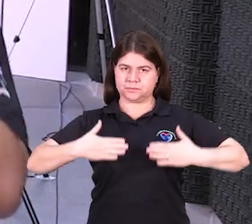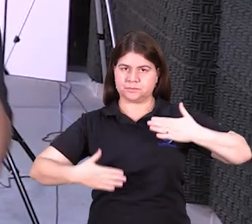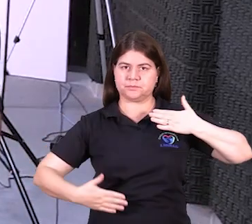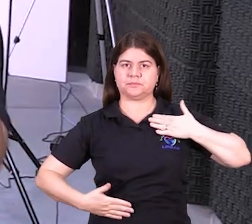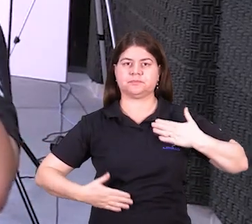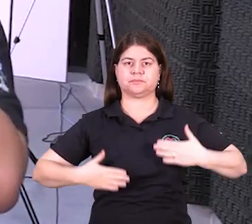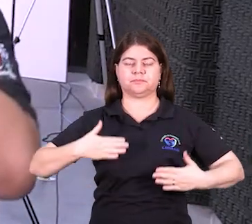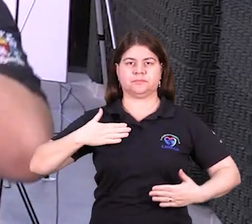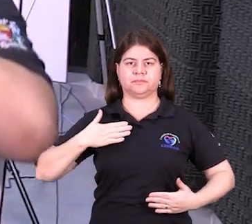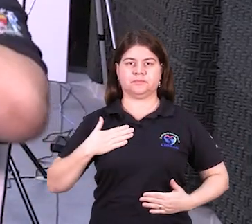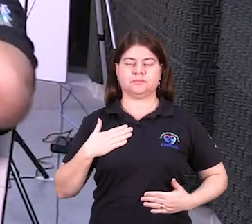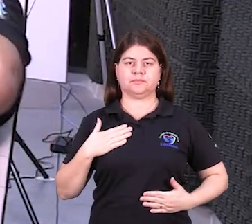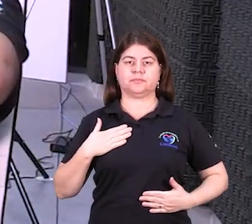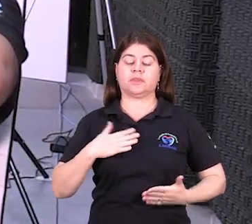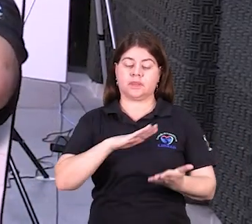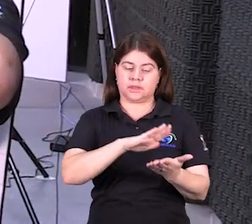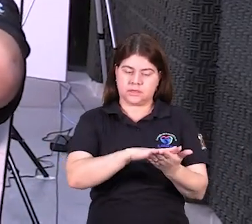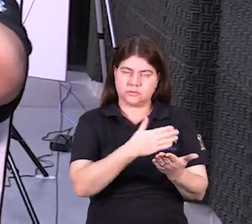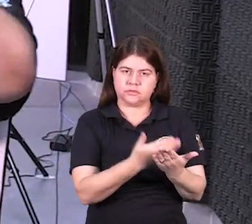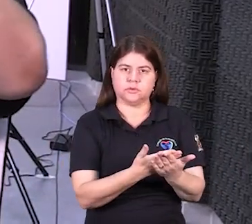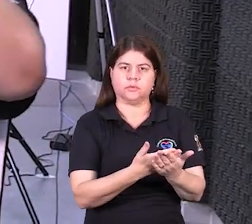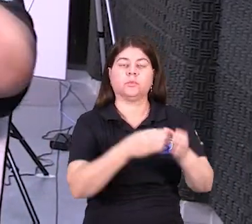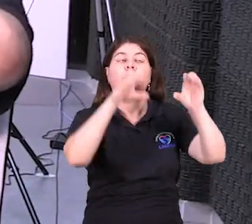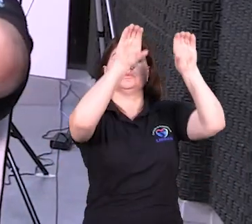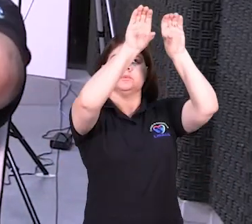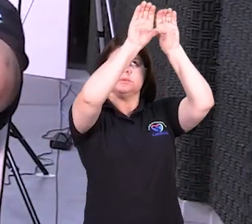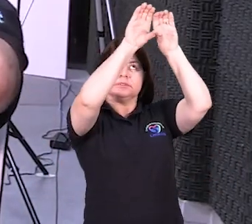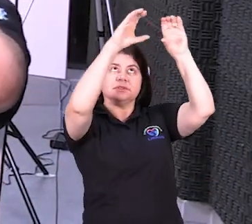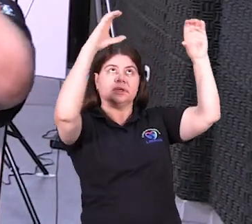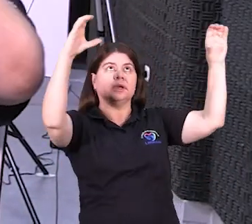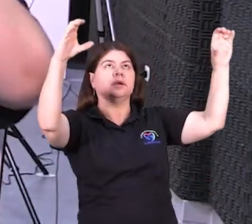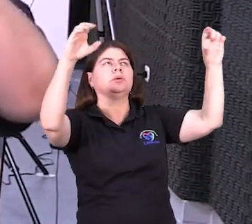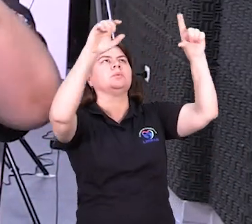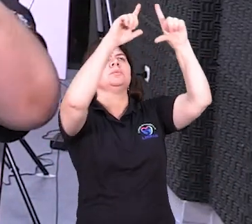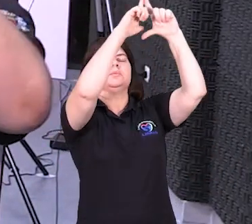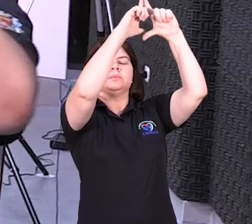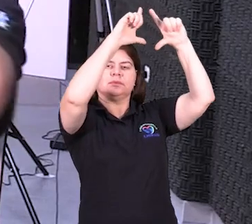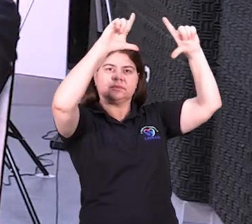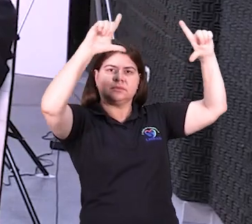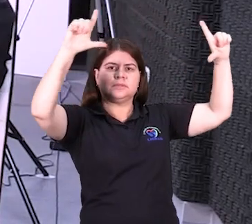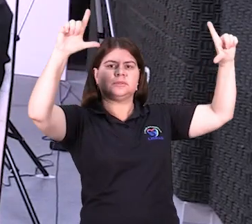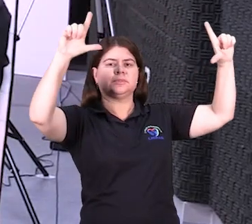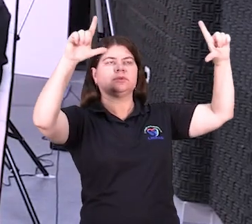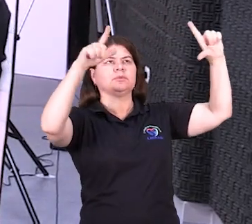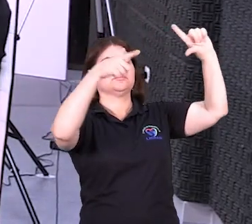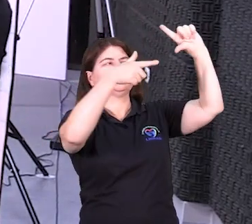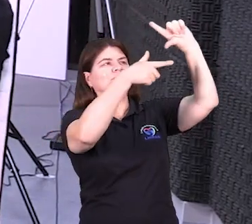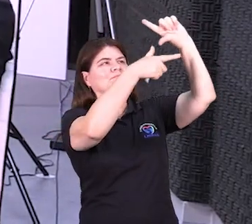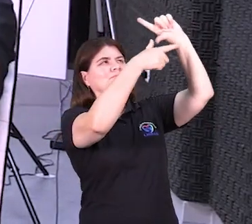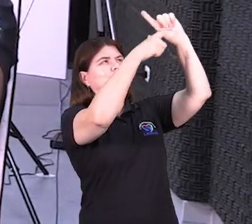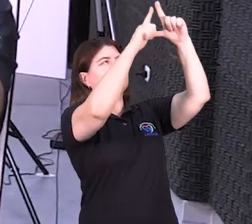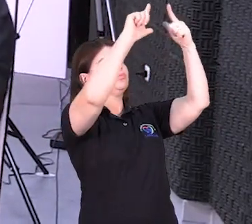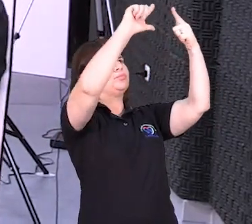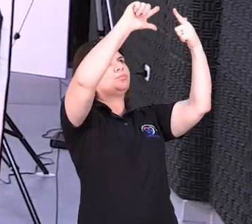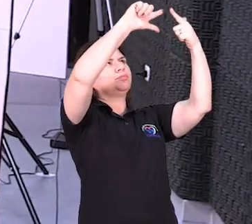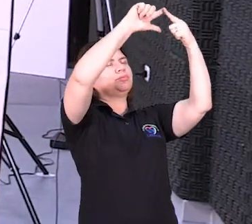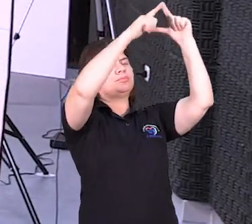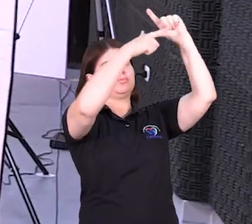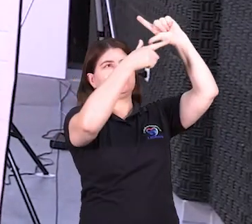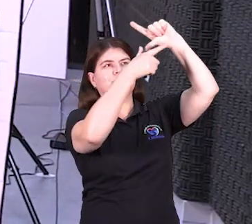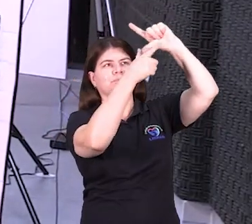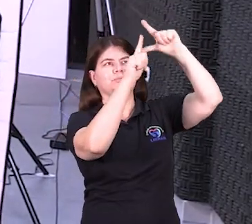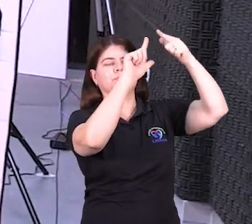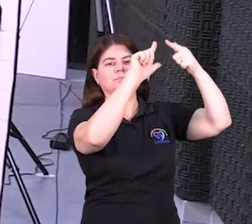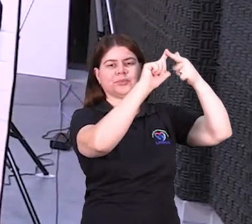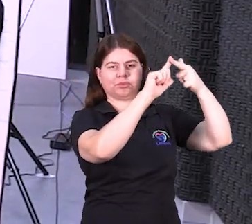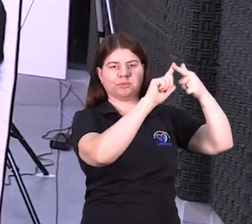expressão facial. Então ficou, se o seu formoso céu risonho é límpido, aí faz as estrelas do Cruzeiro